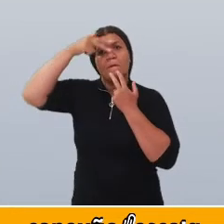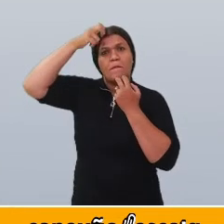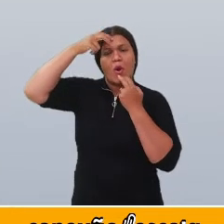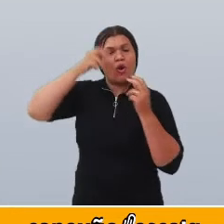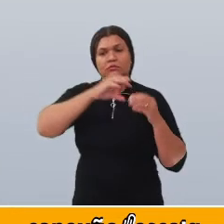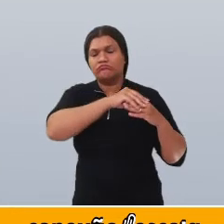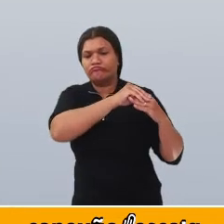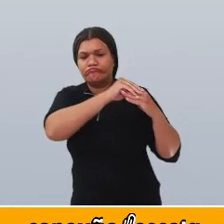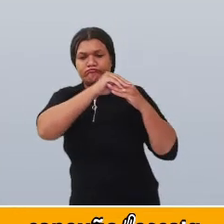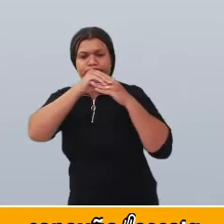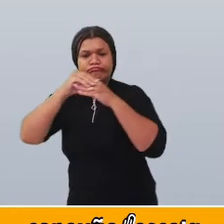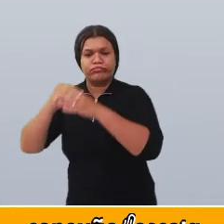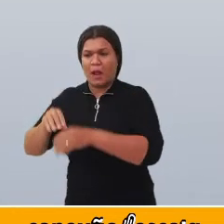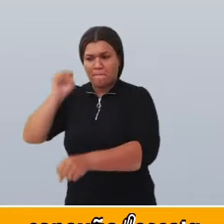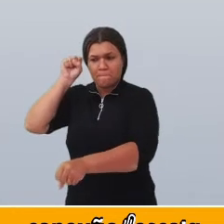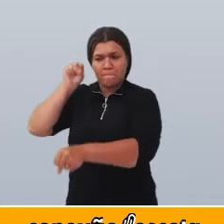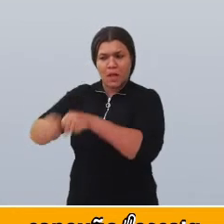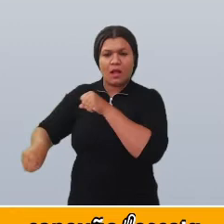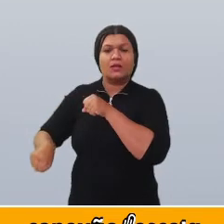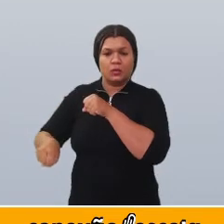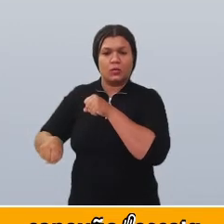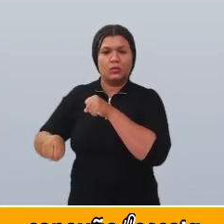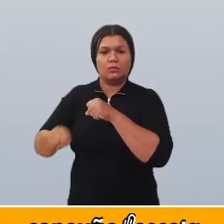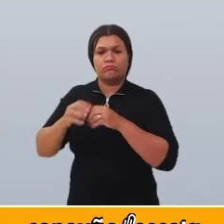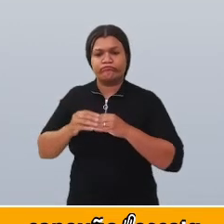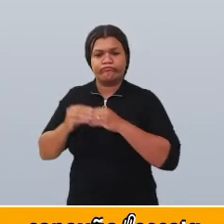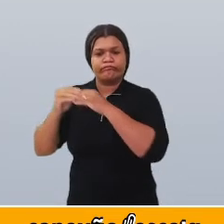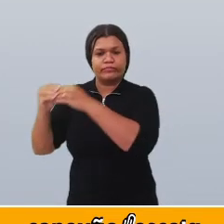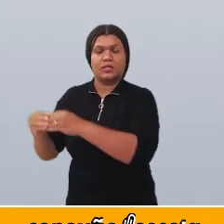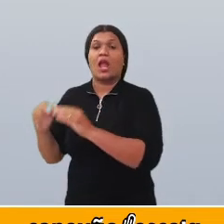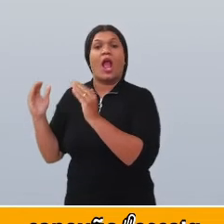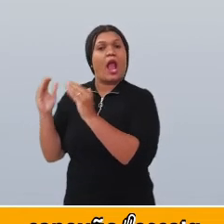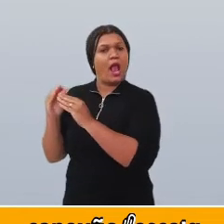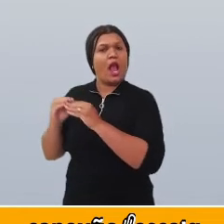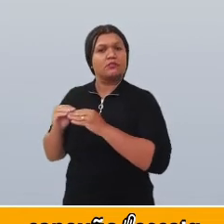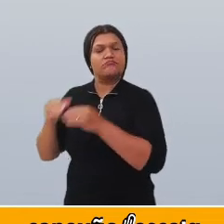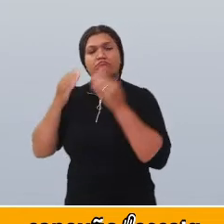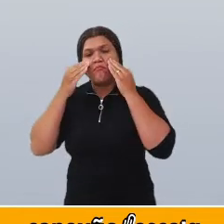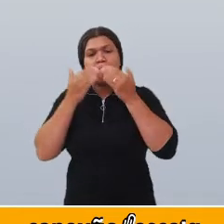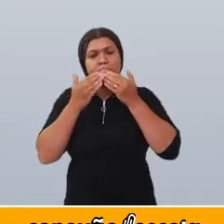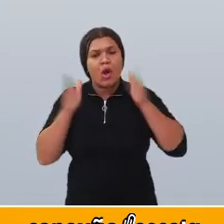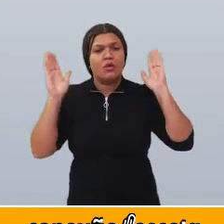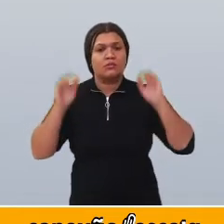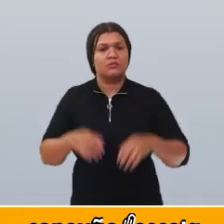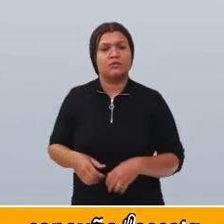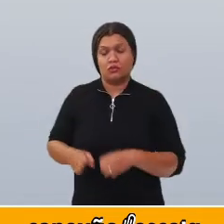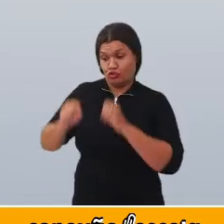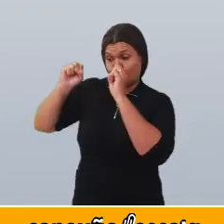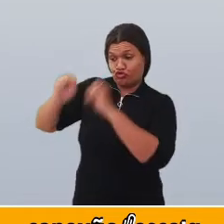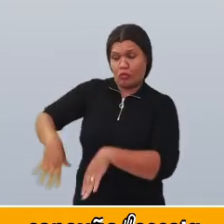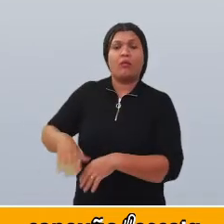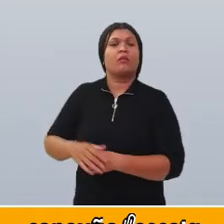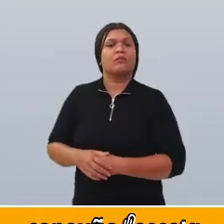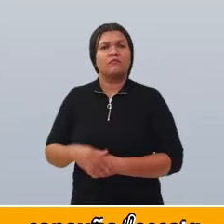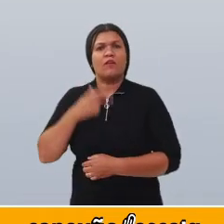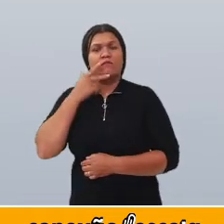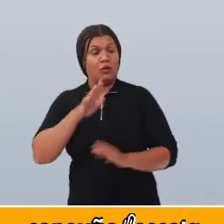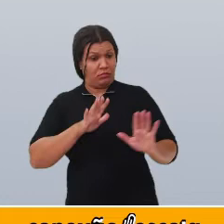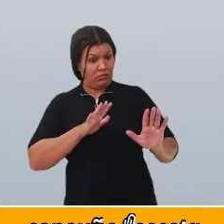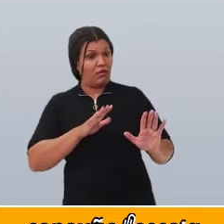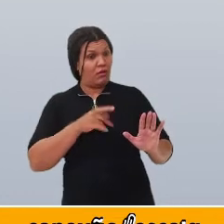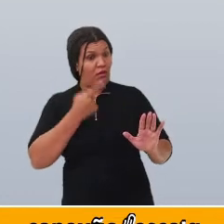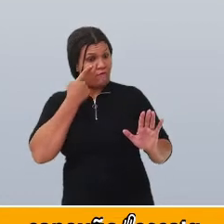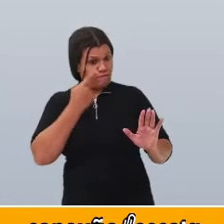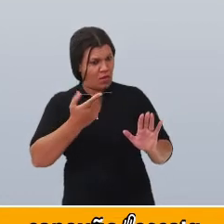ao seu companheiro, matou-o e entrou com ele pela casa dentro. Atirou-o no chão e disse: Está,